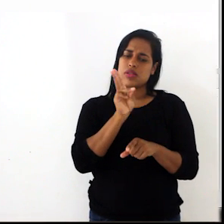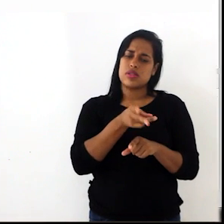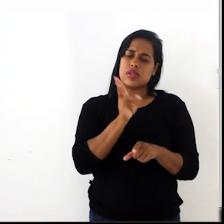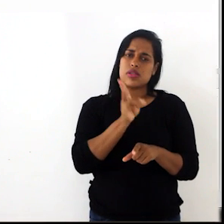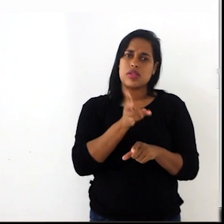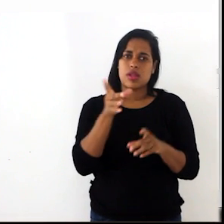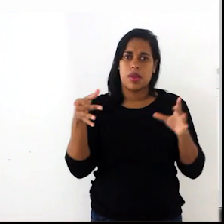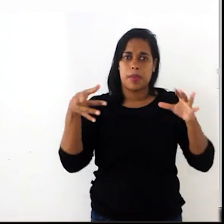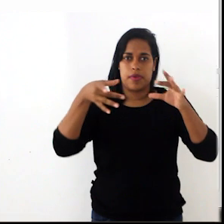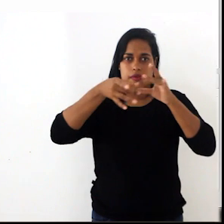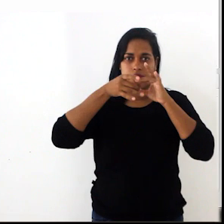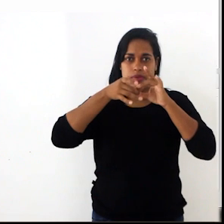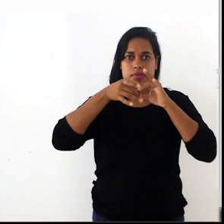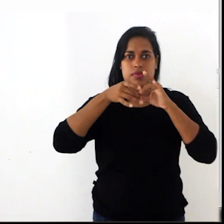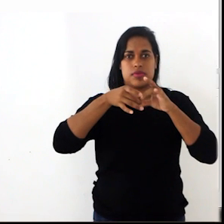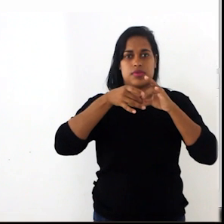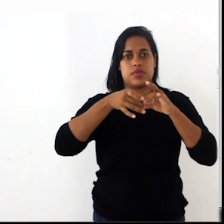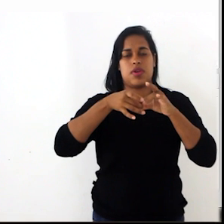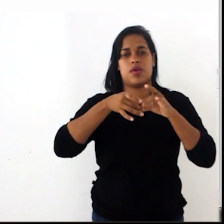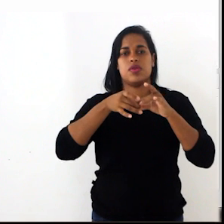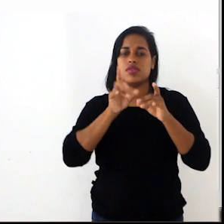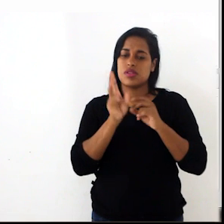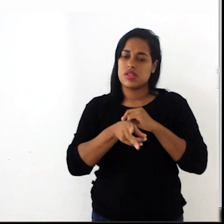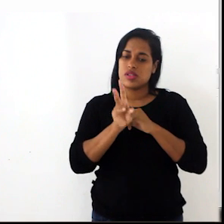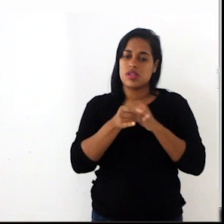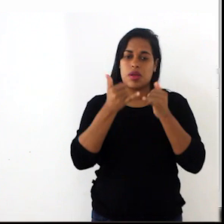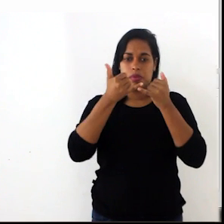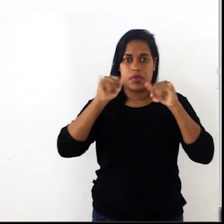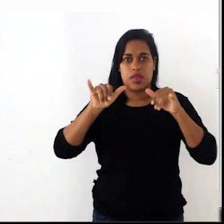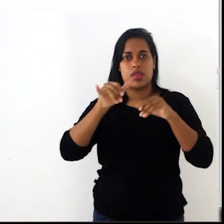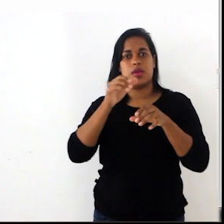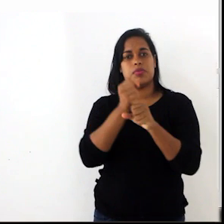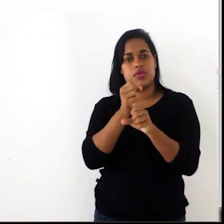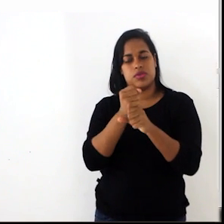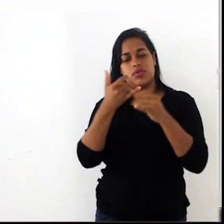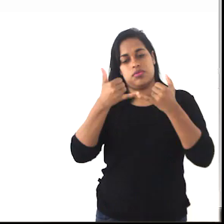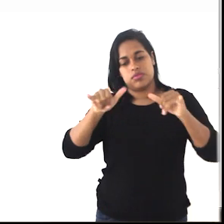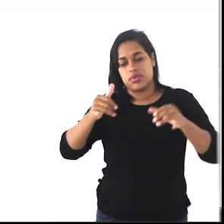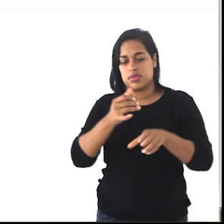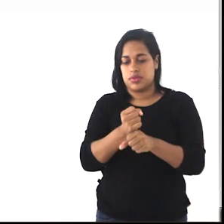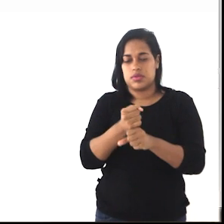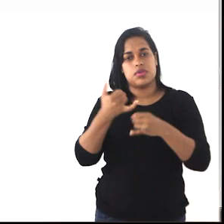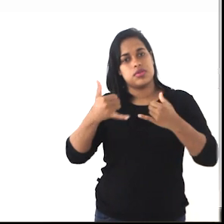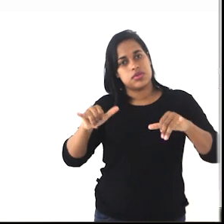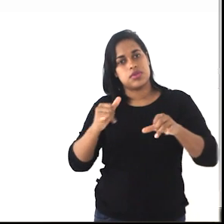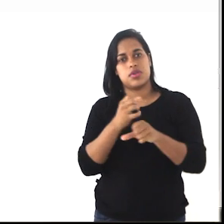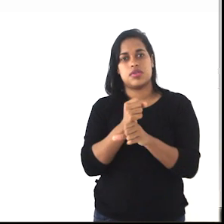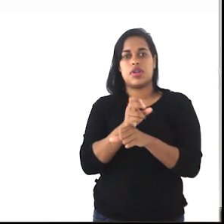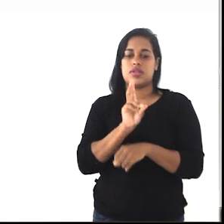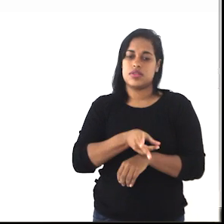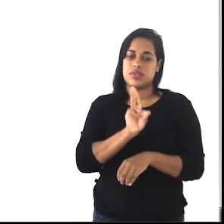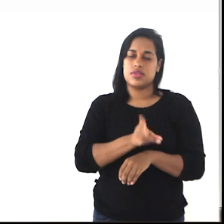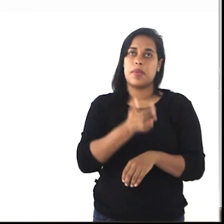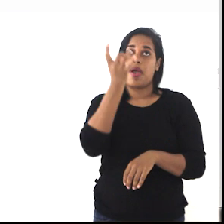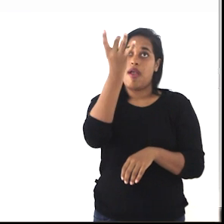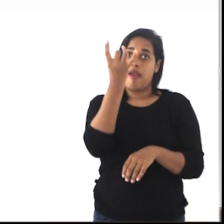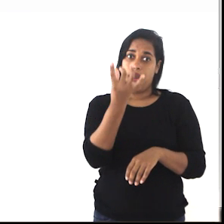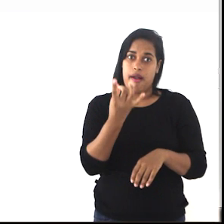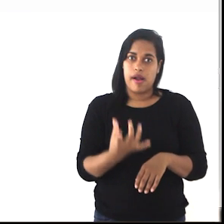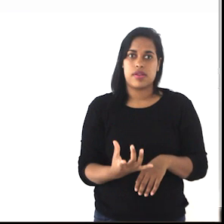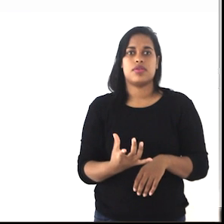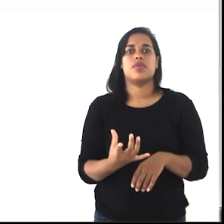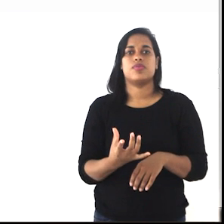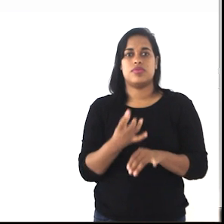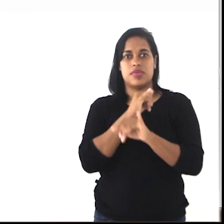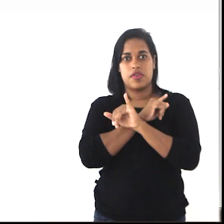interação do laço while. Vamos pegar um valor, colocar em linha, pegar outro, colocar em linha, e aí a gente vai poder pegar cada um dos itens e montar